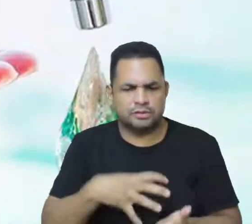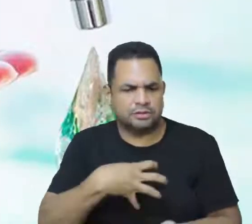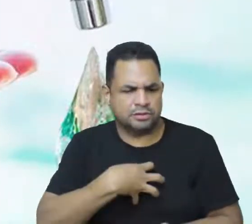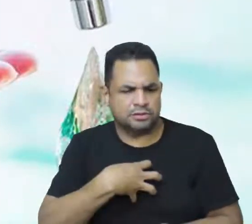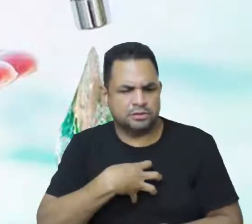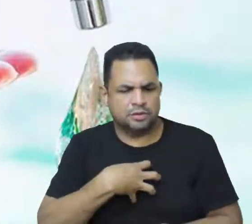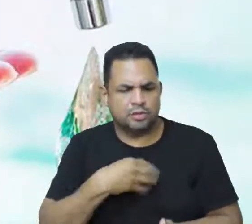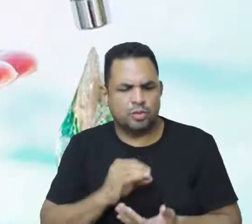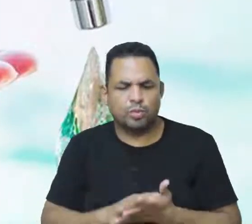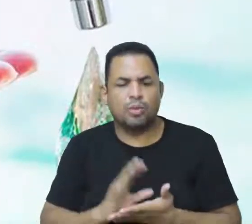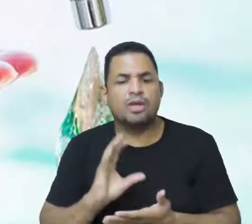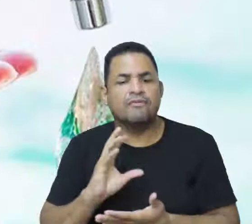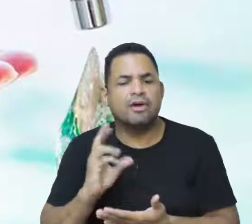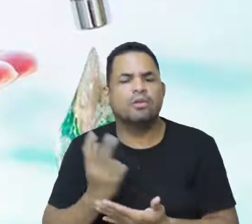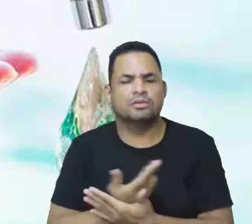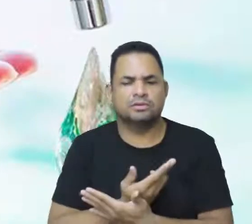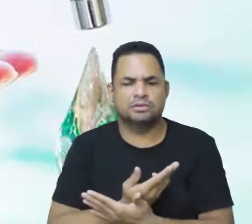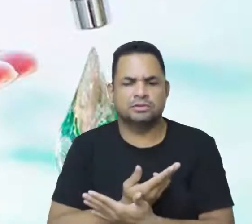ameaça.